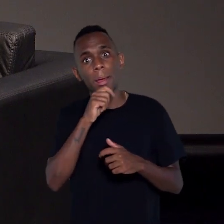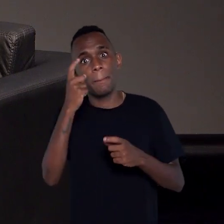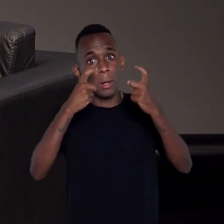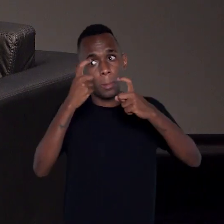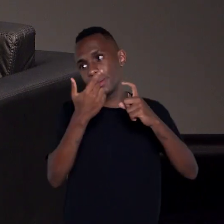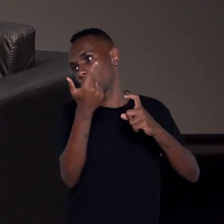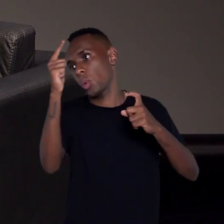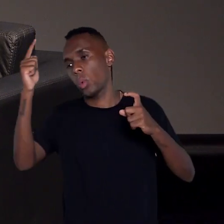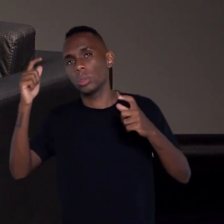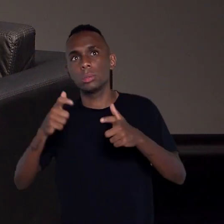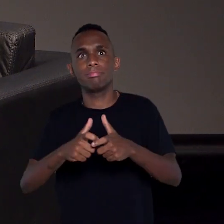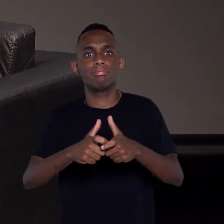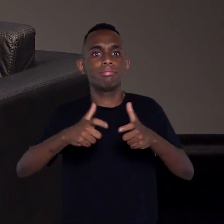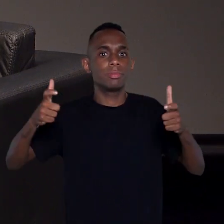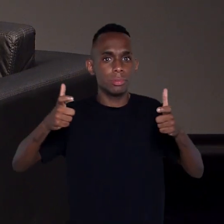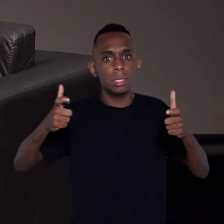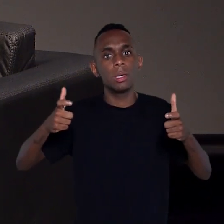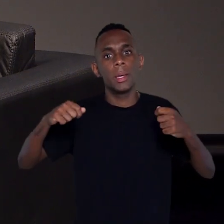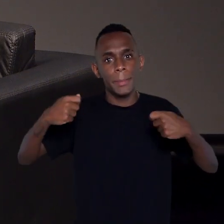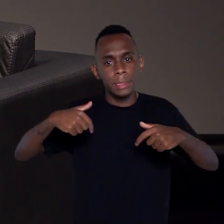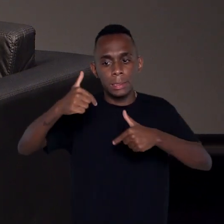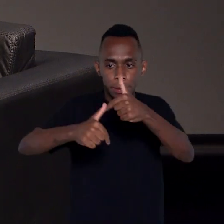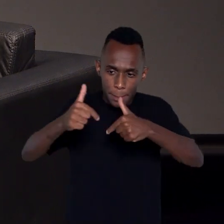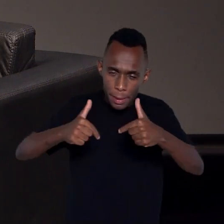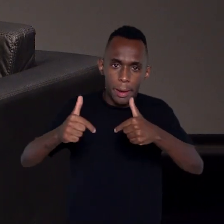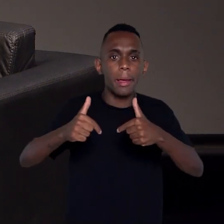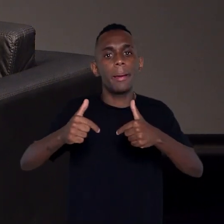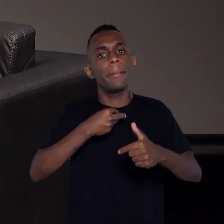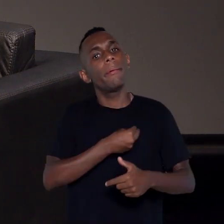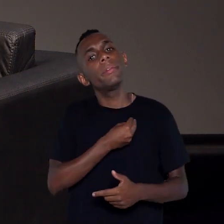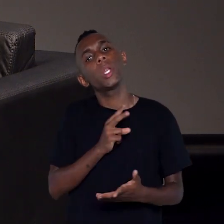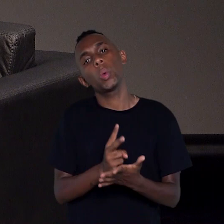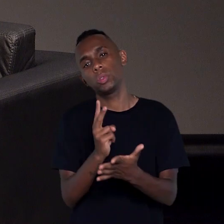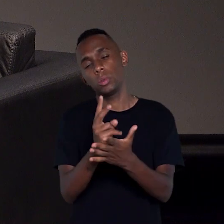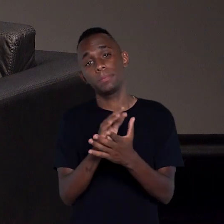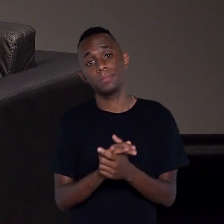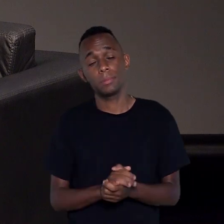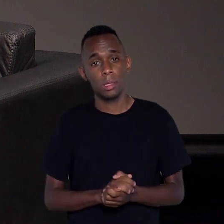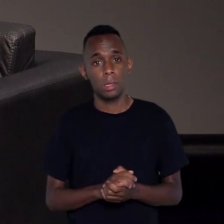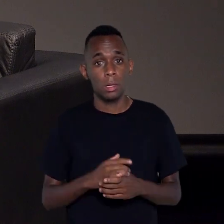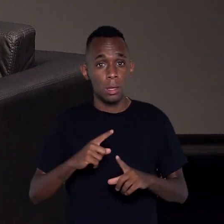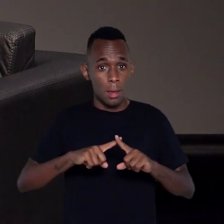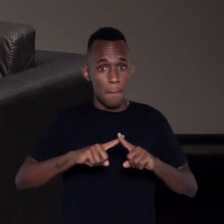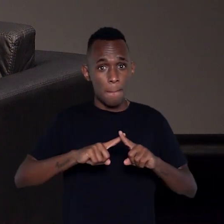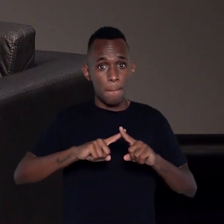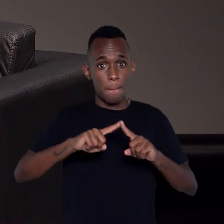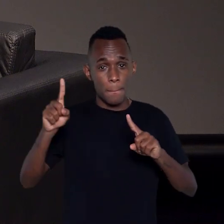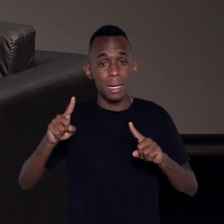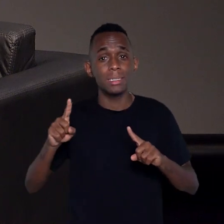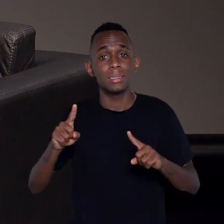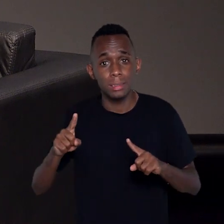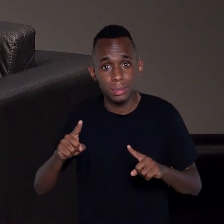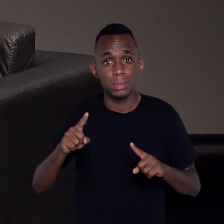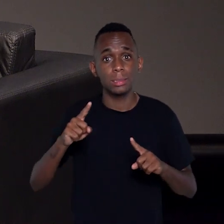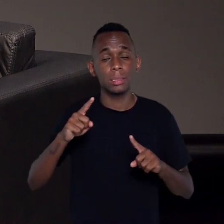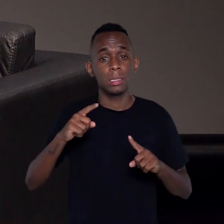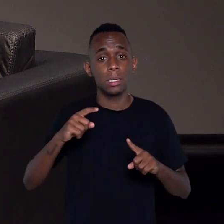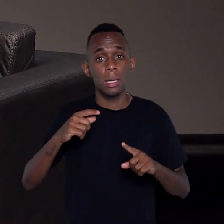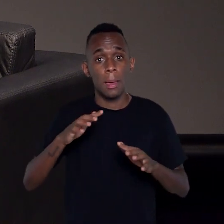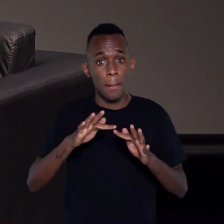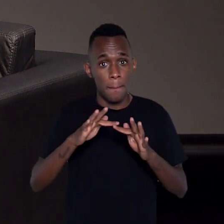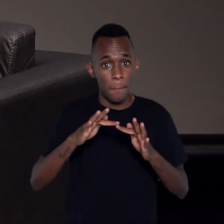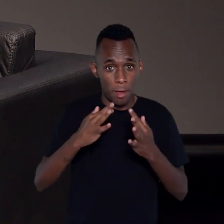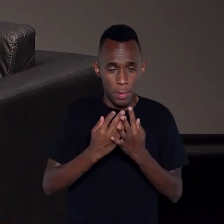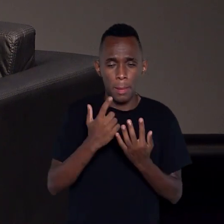da maior parte dos brasileiros, que é de sobrevivência, né? Mas, enfim, eram muito ciosos da